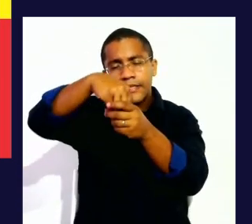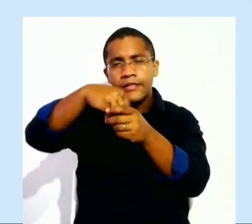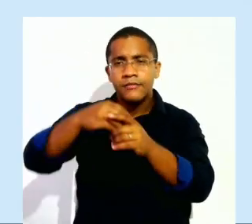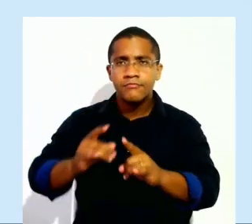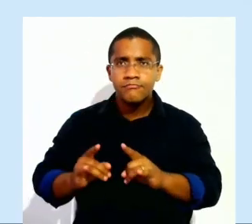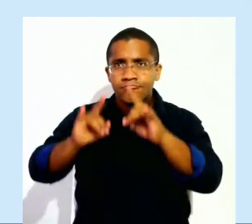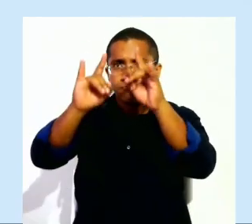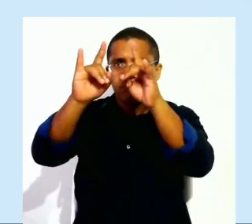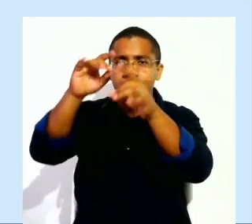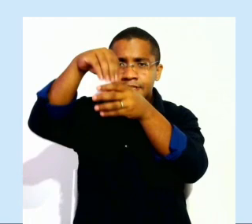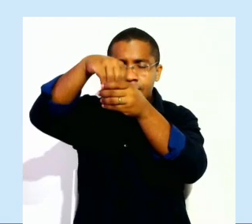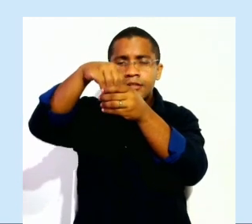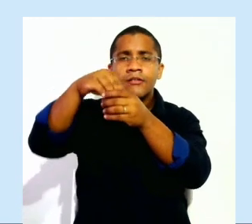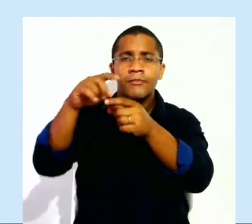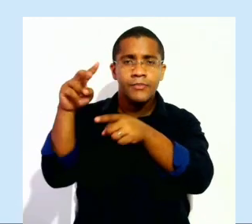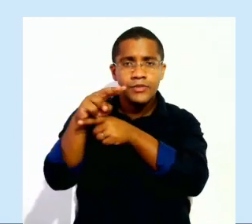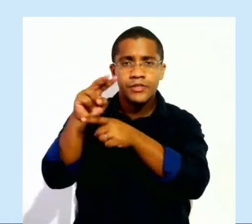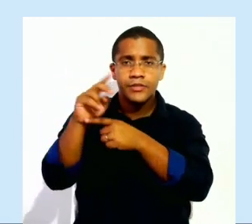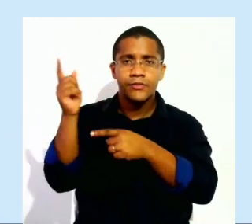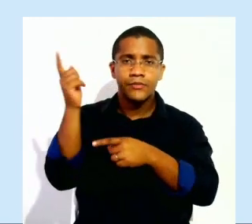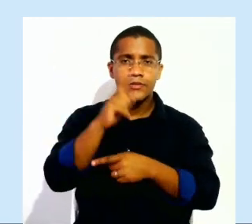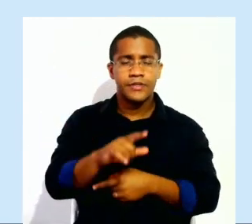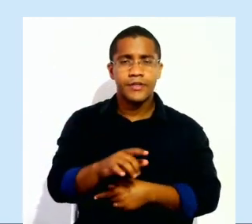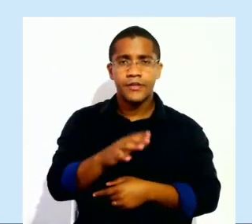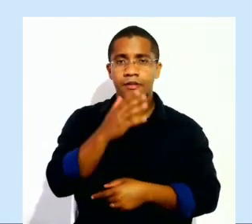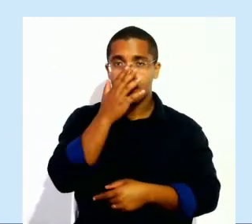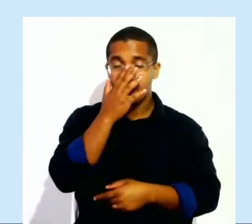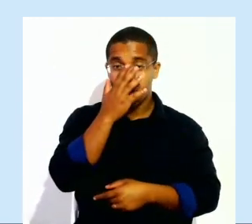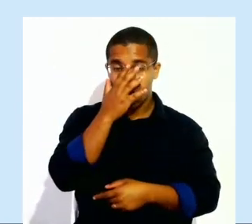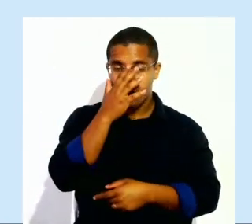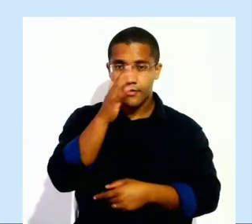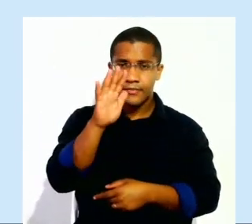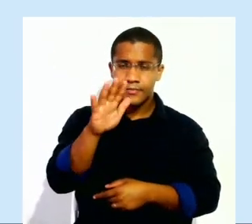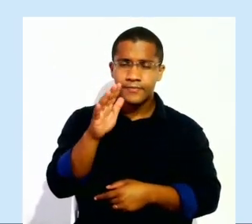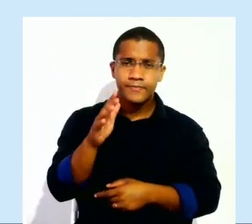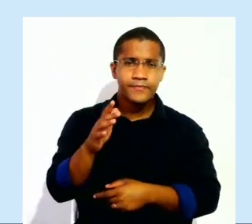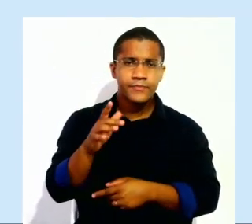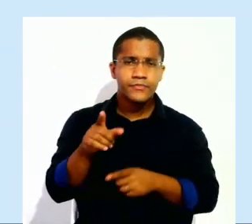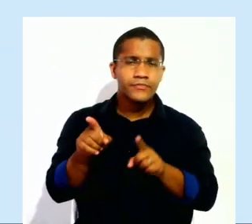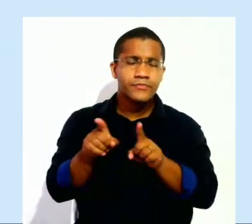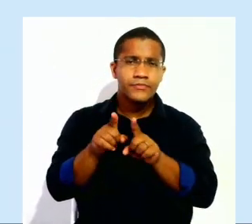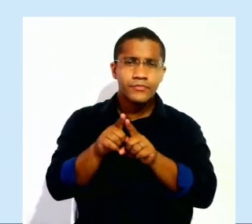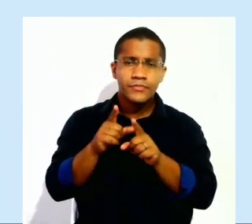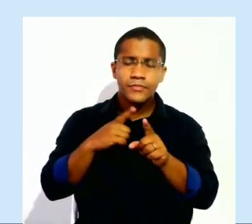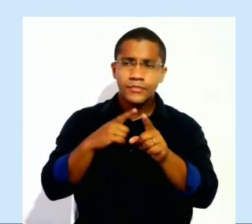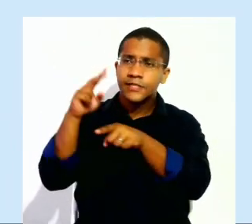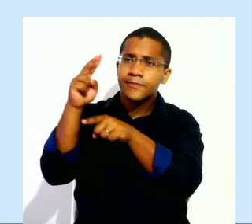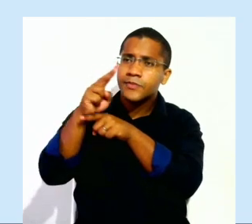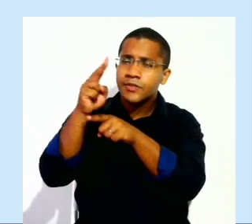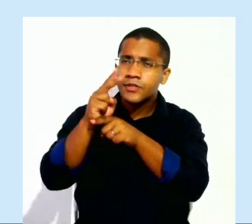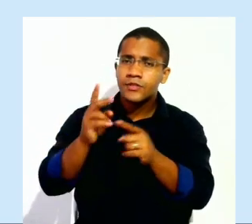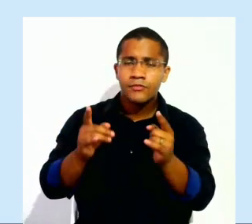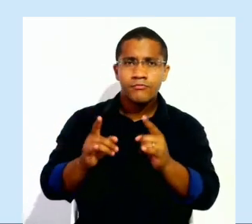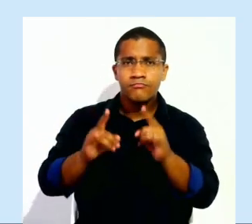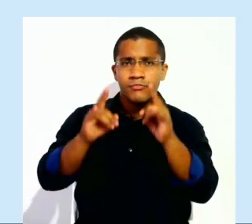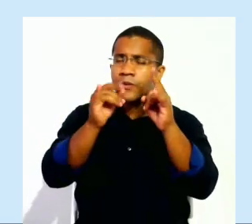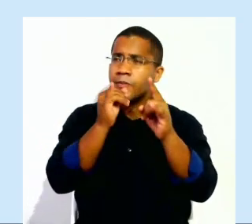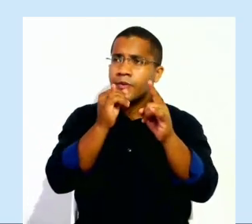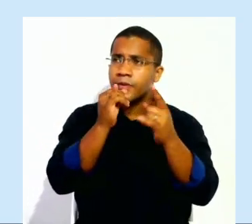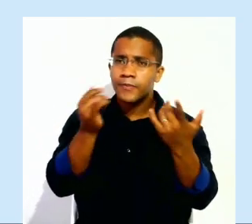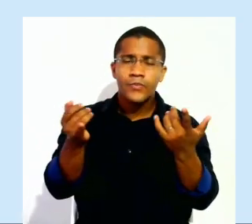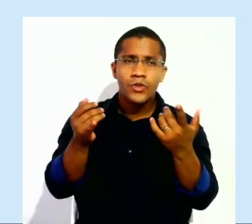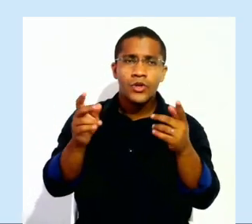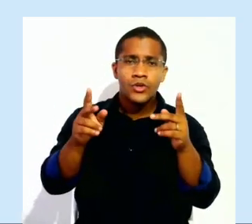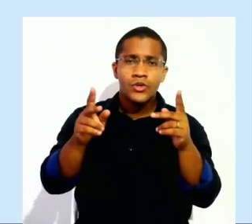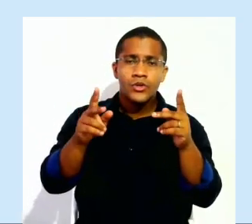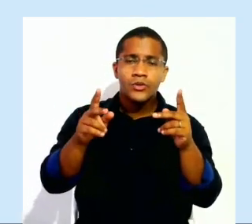edifícios. E se falando sobre os isolamentos térmicos dos edifícios, né? Que vai acontecer em edifícios como